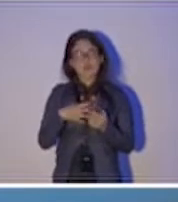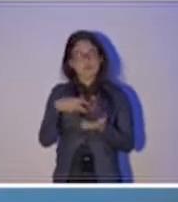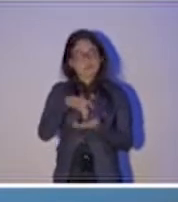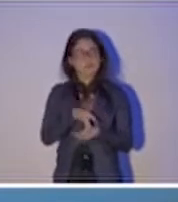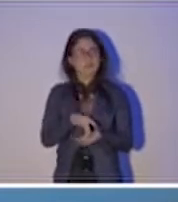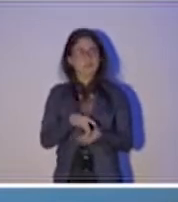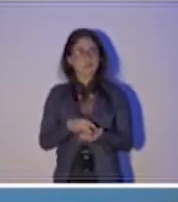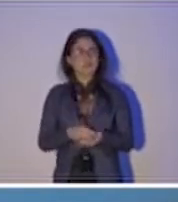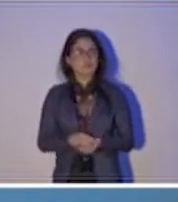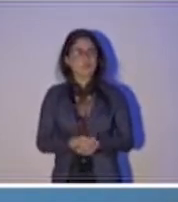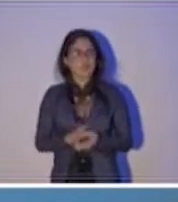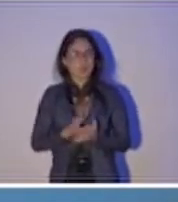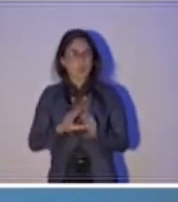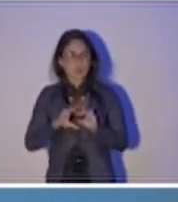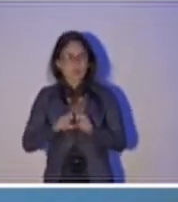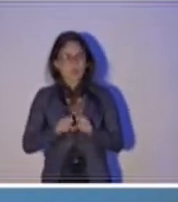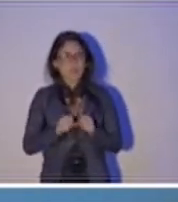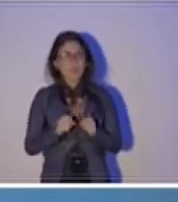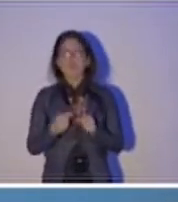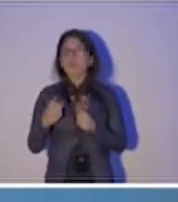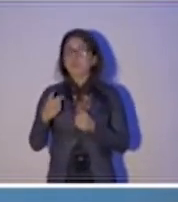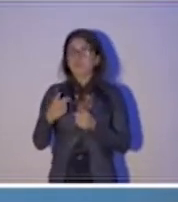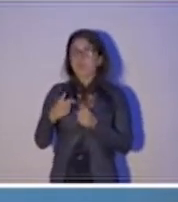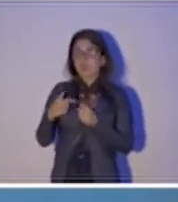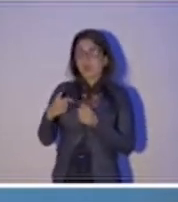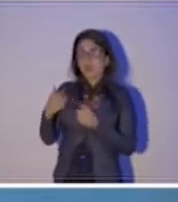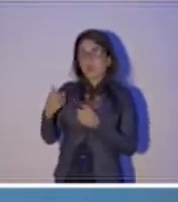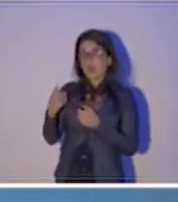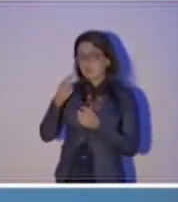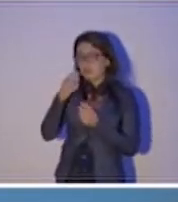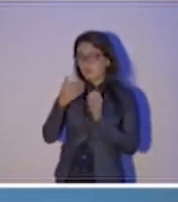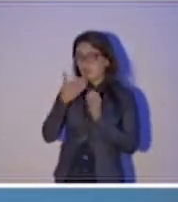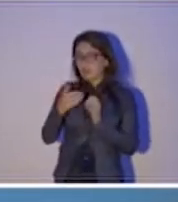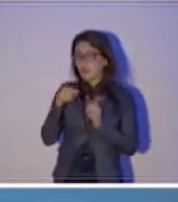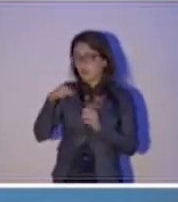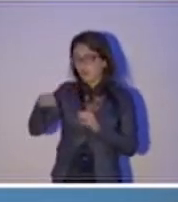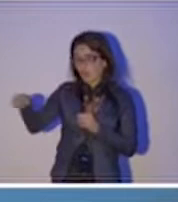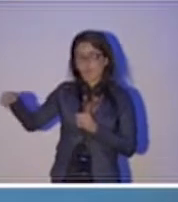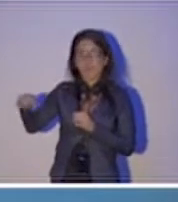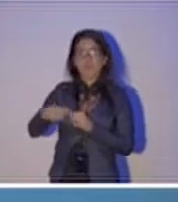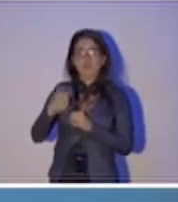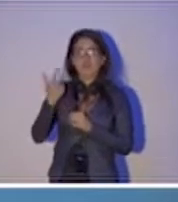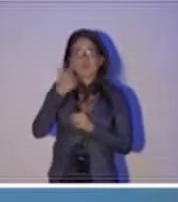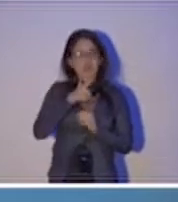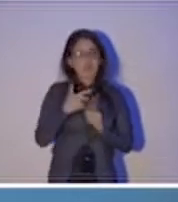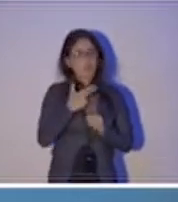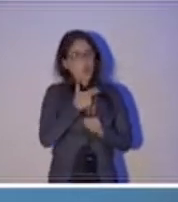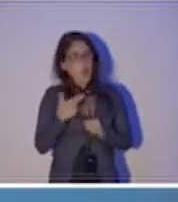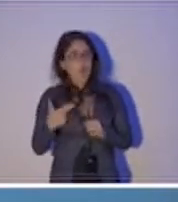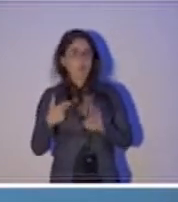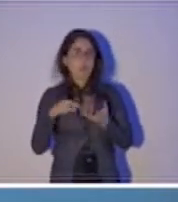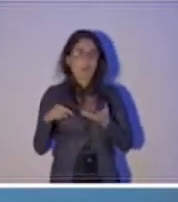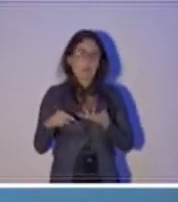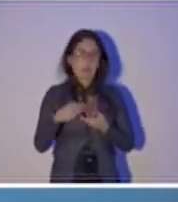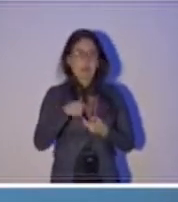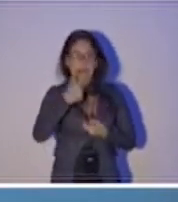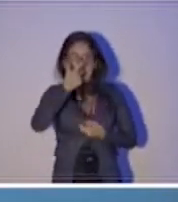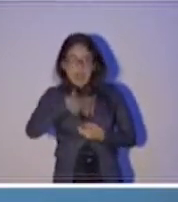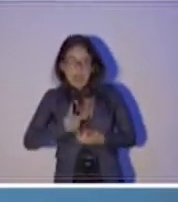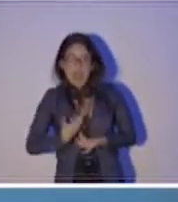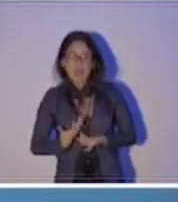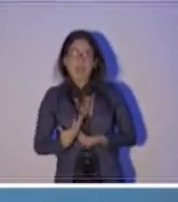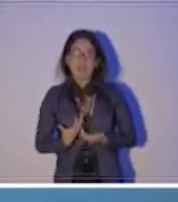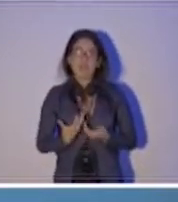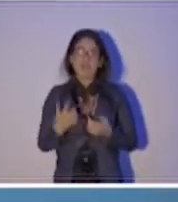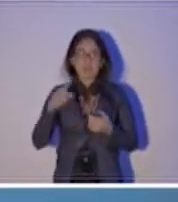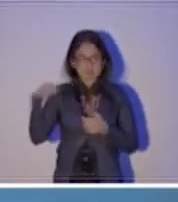queria começar sugerindo que eles se apresentassem, mas eu vou fazer uma provocação, e depois, no final, quero que o professor Rodolfo se apresente